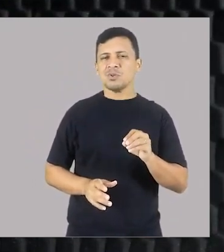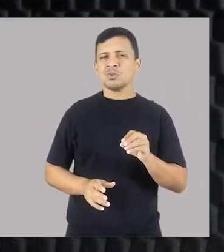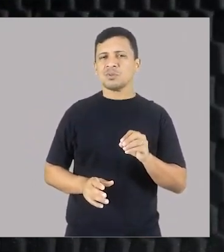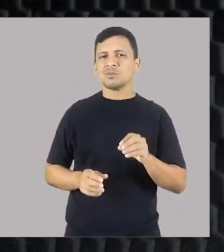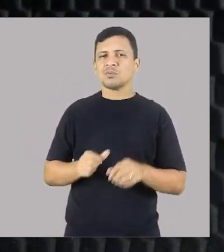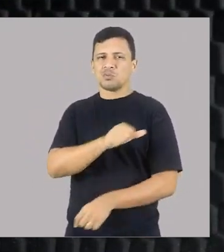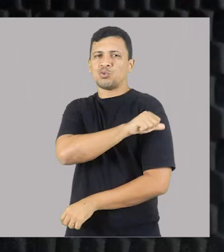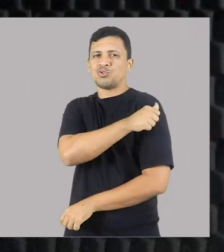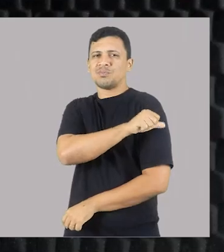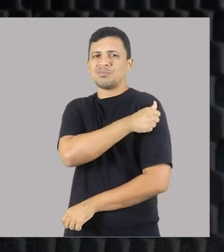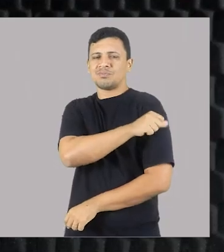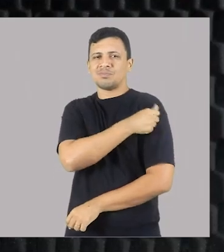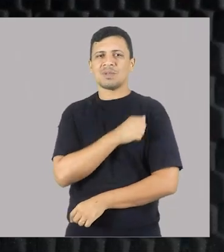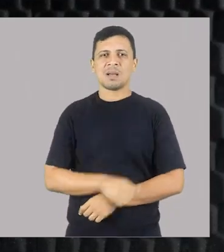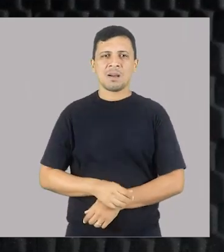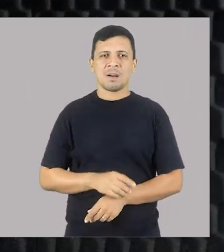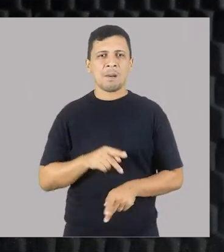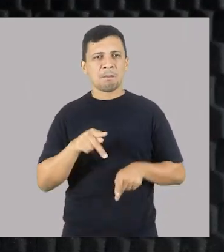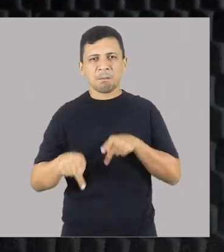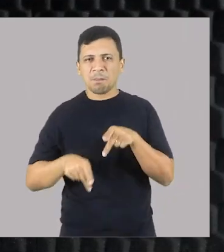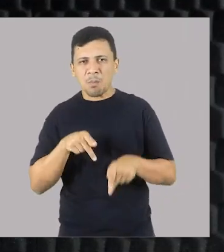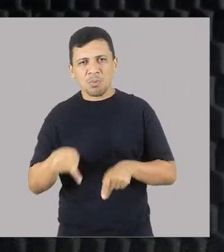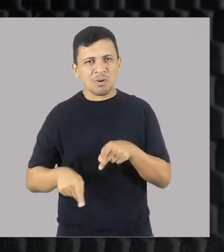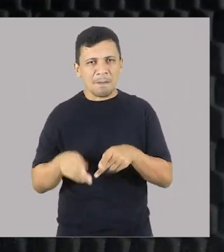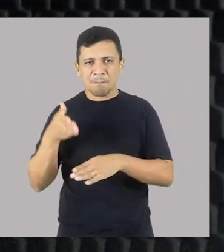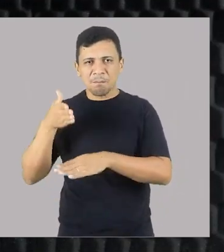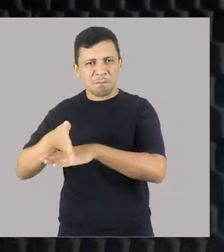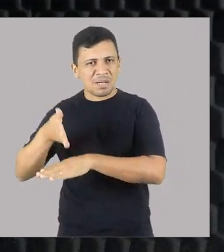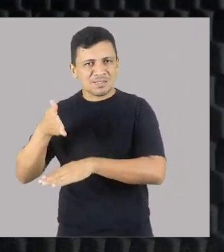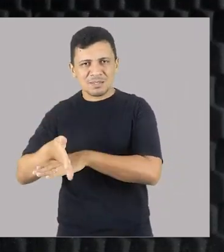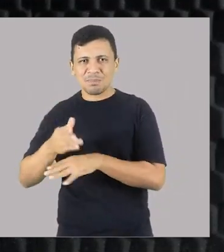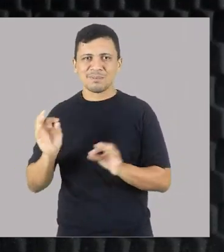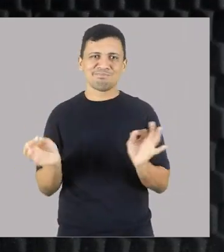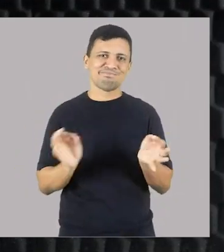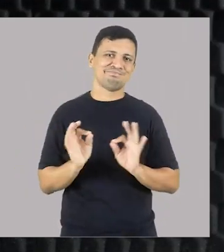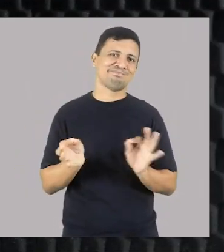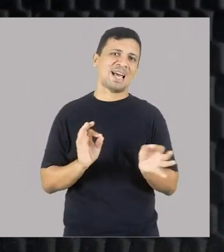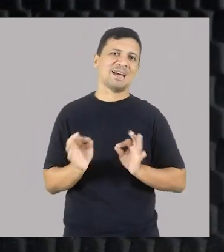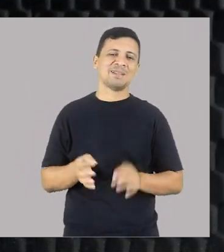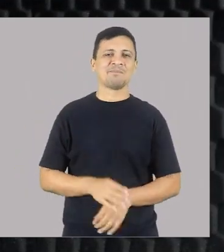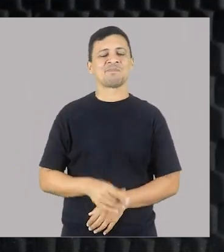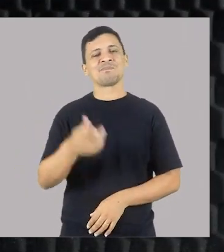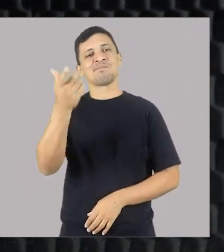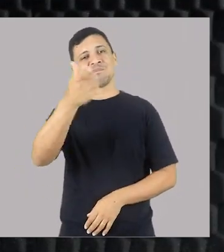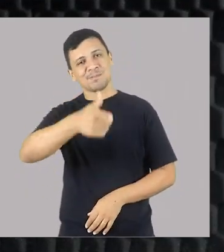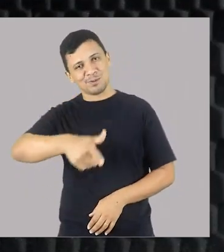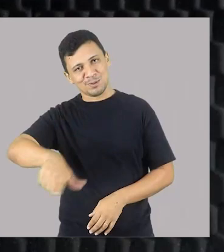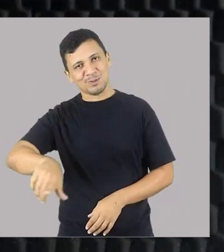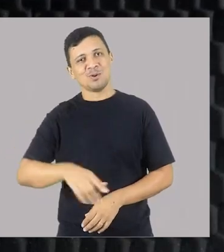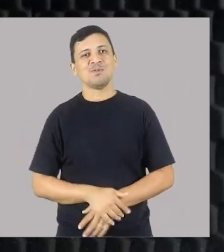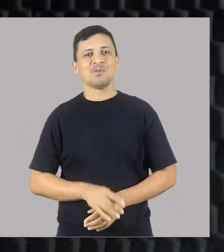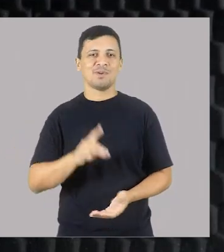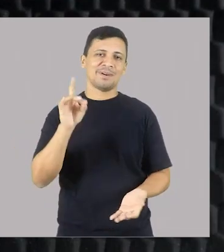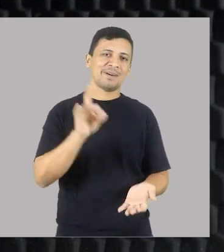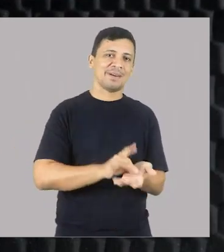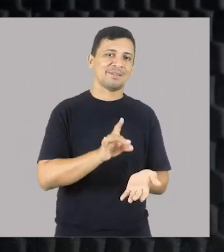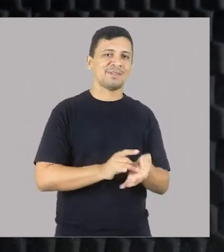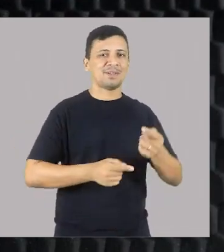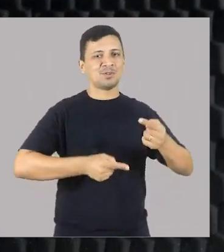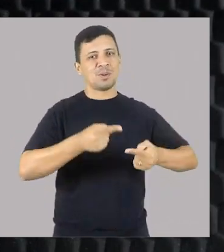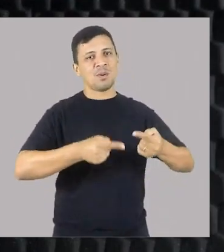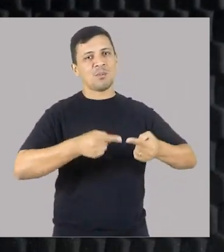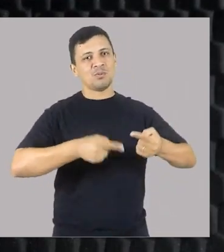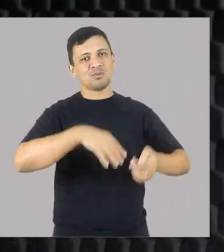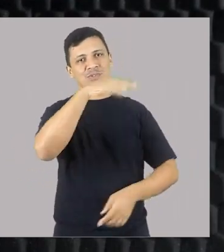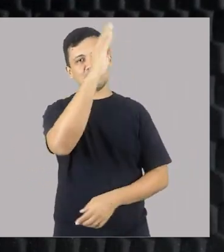não teve a participação popular. Mais um processo de uma realidade política brasileira. Assim